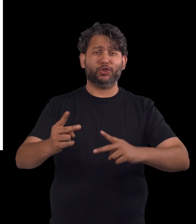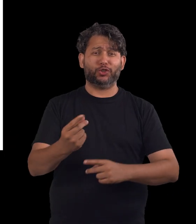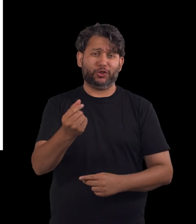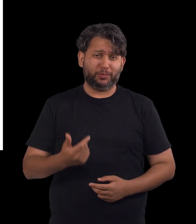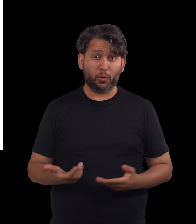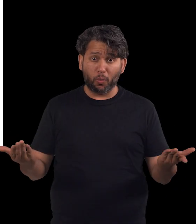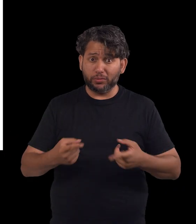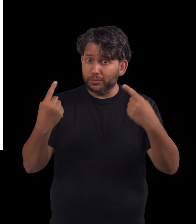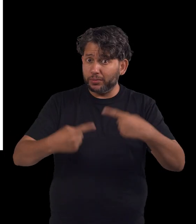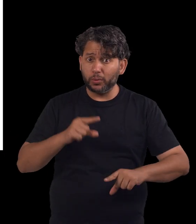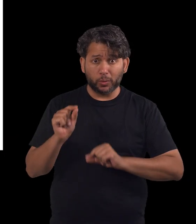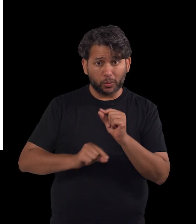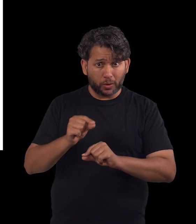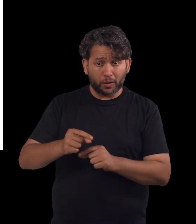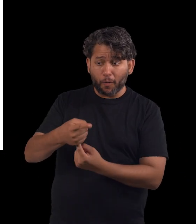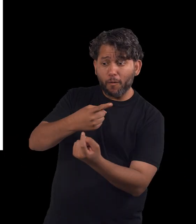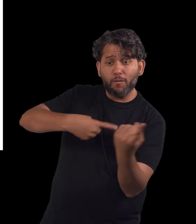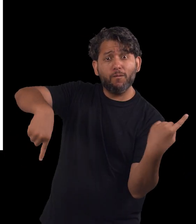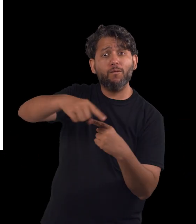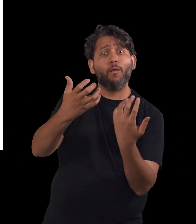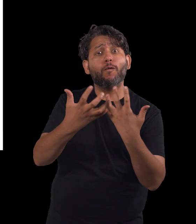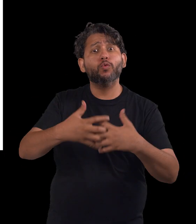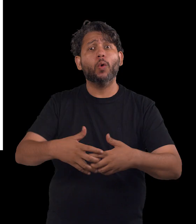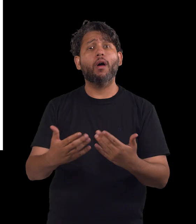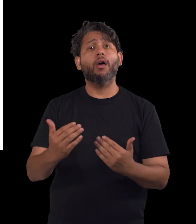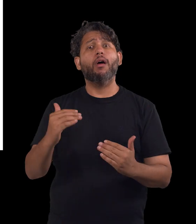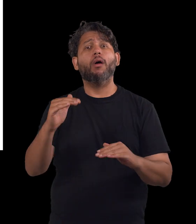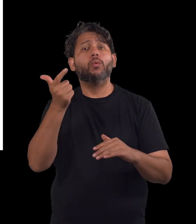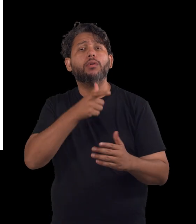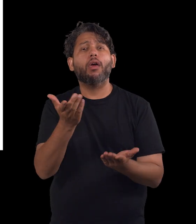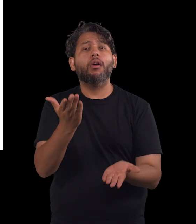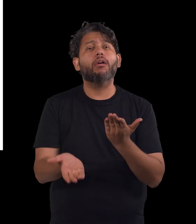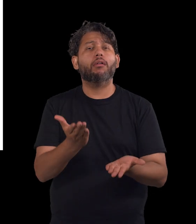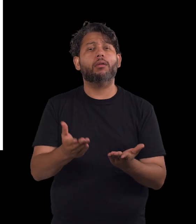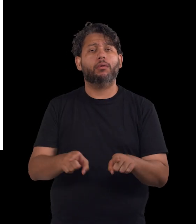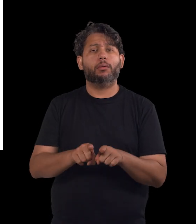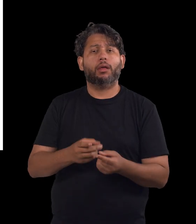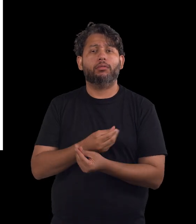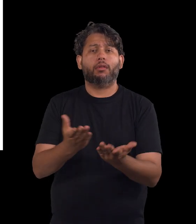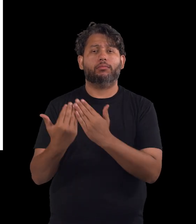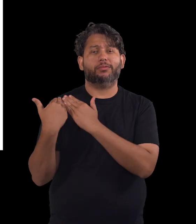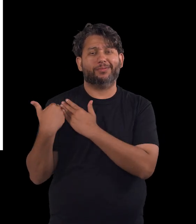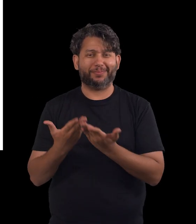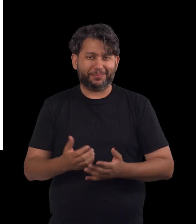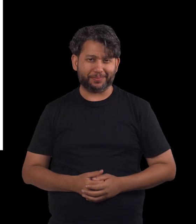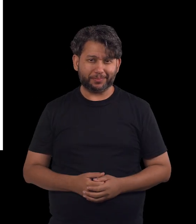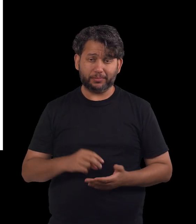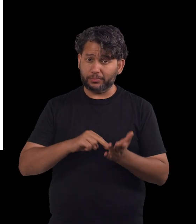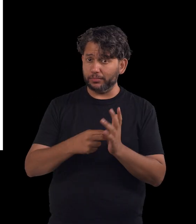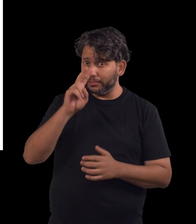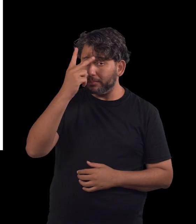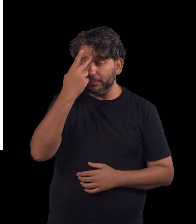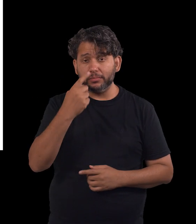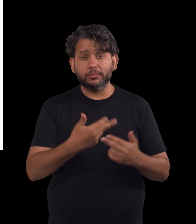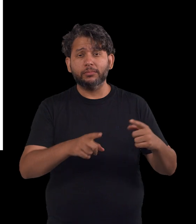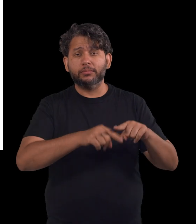desafio contemporâneo é fazer com que essa engrenagem funcione de forma mais equilibrada e responsável. Isso